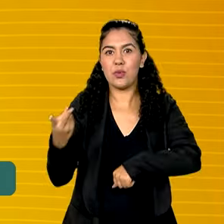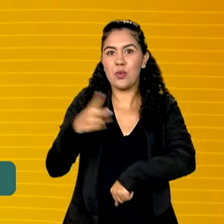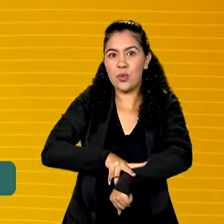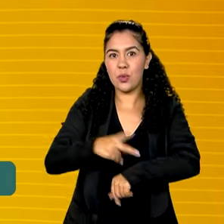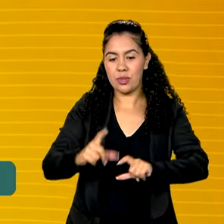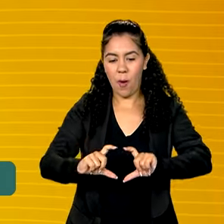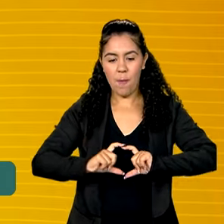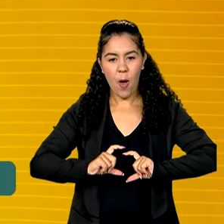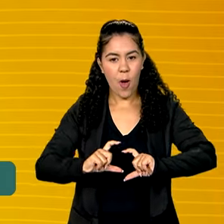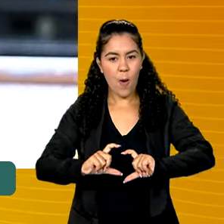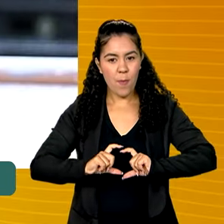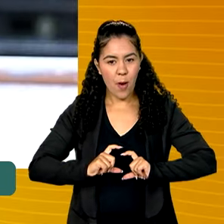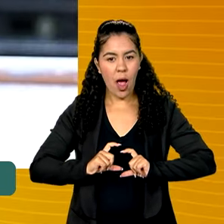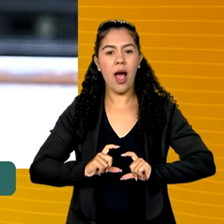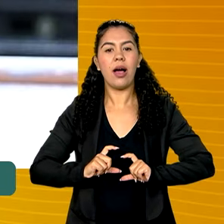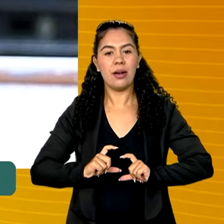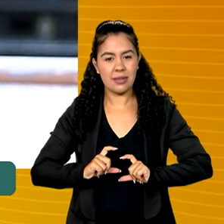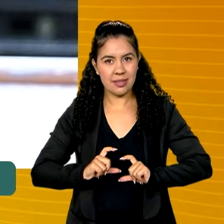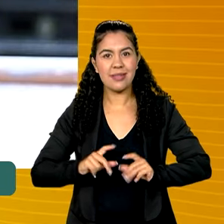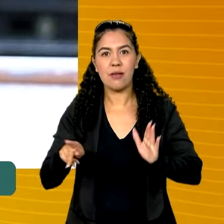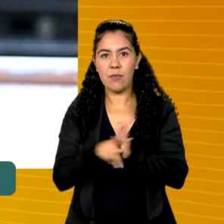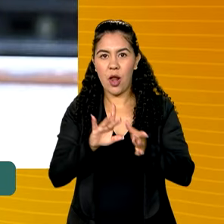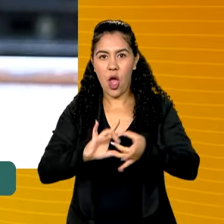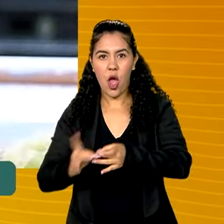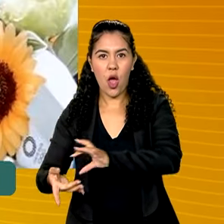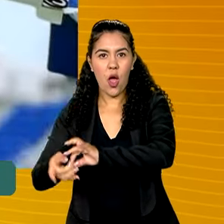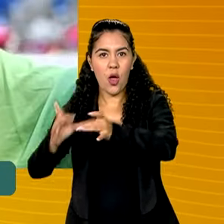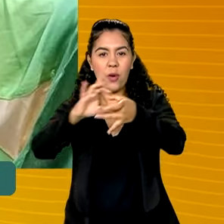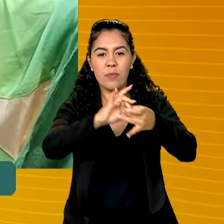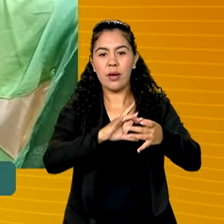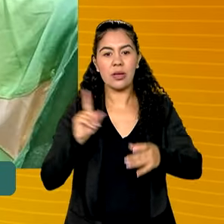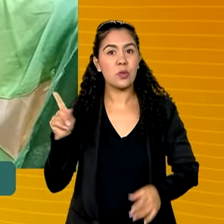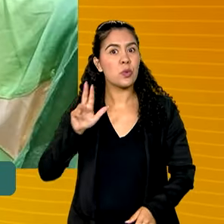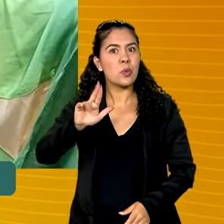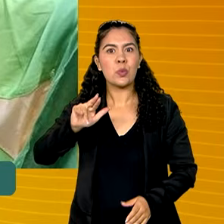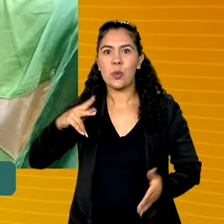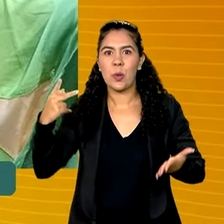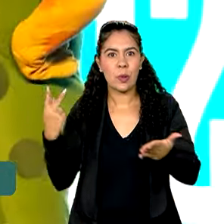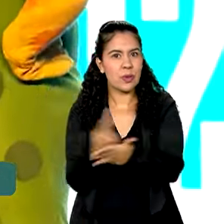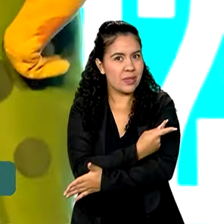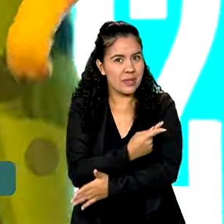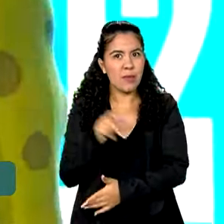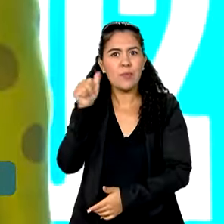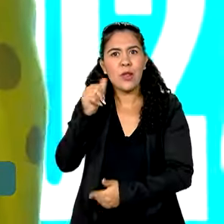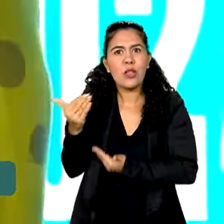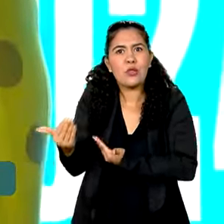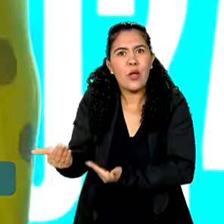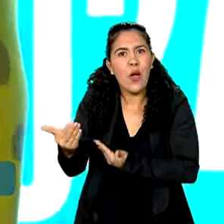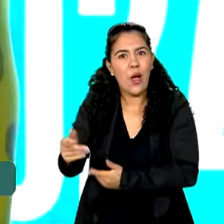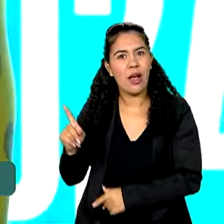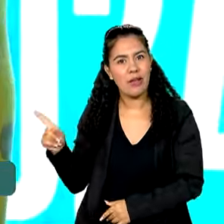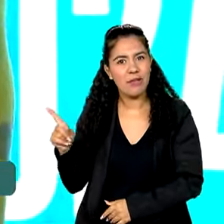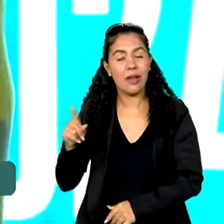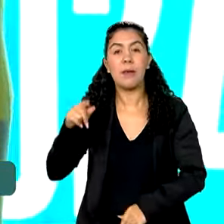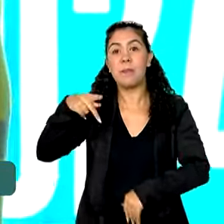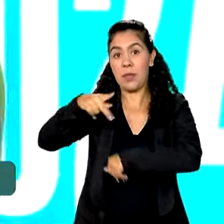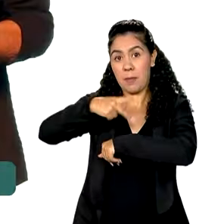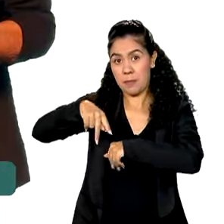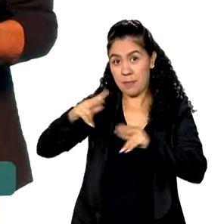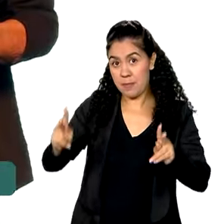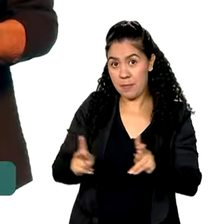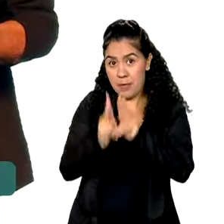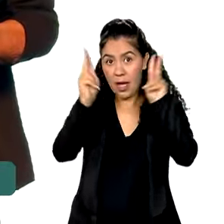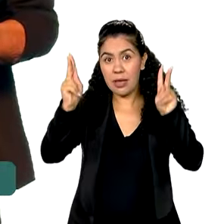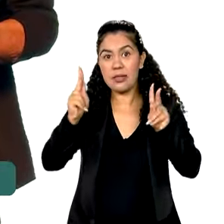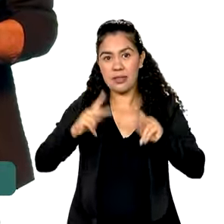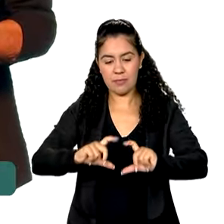olímpicas consecutivas, marca nunca alcançada por um atleta tão jovem. Bronze em Paris 2024,